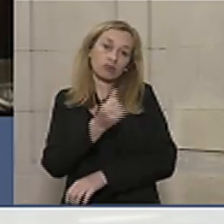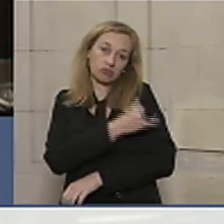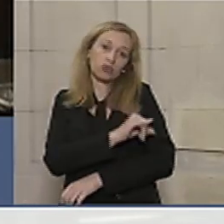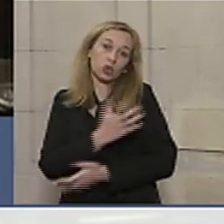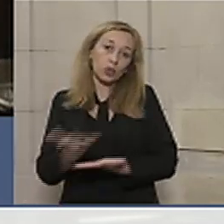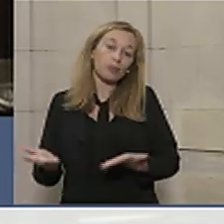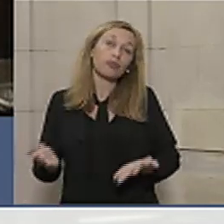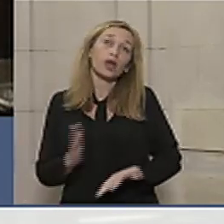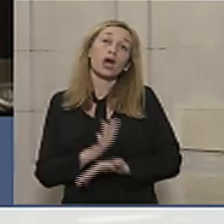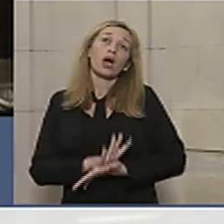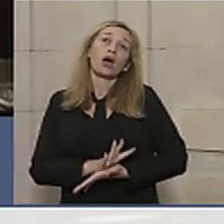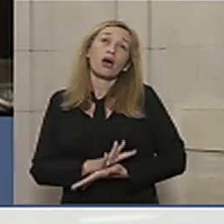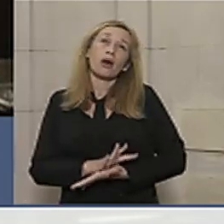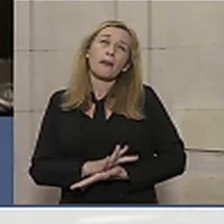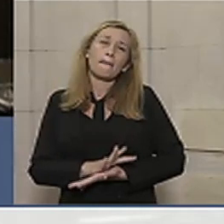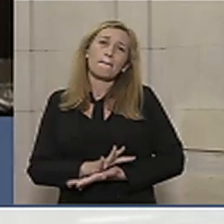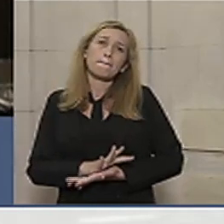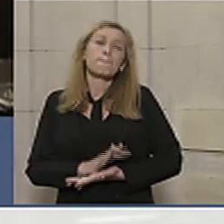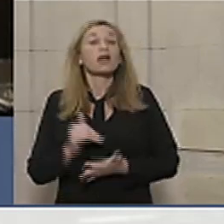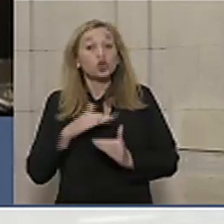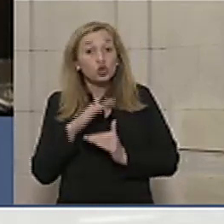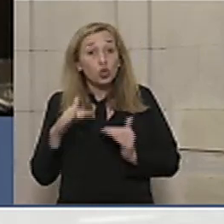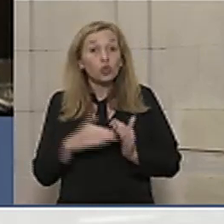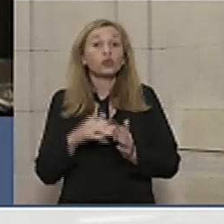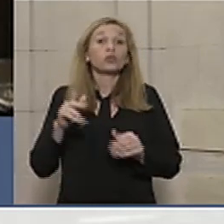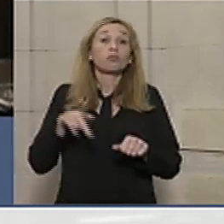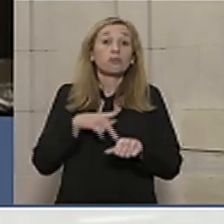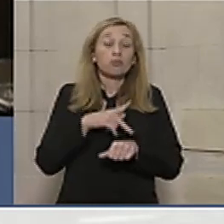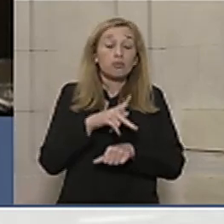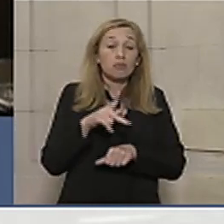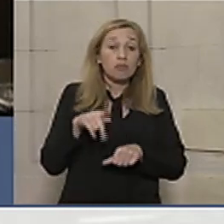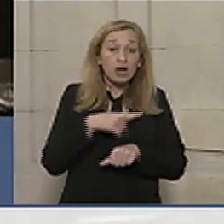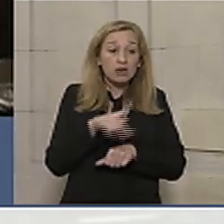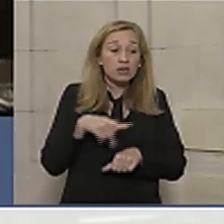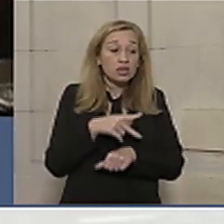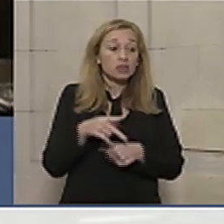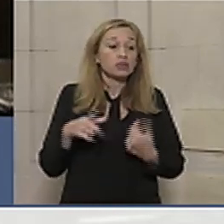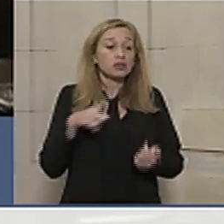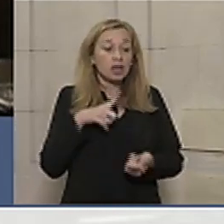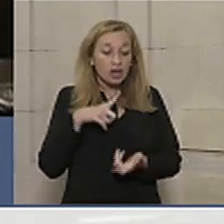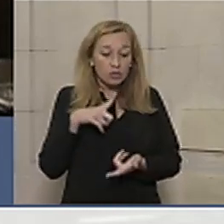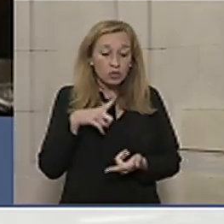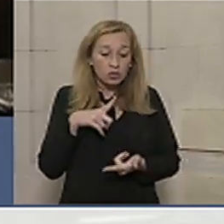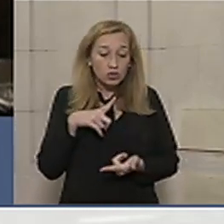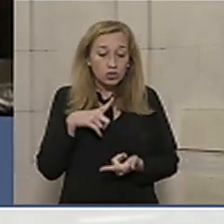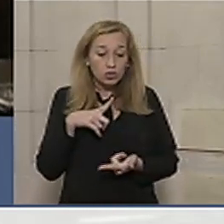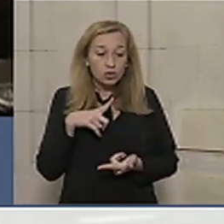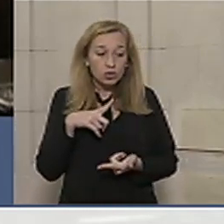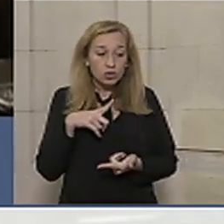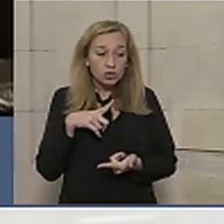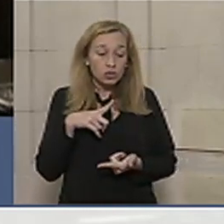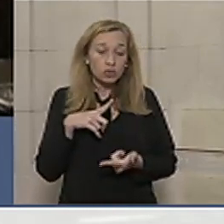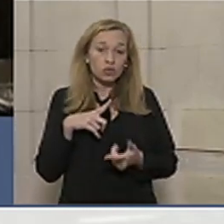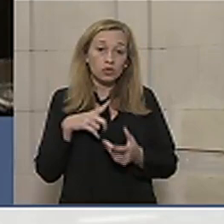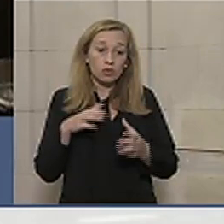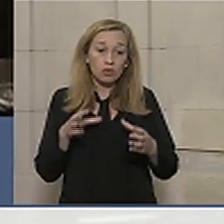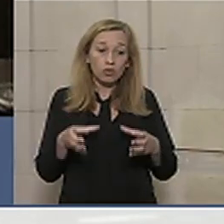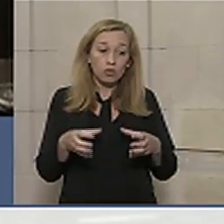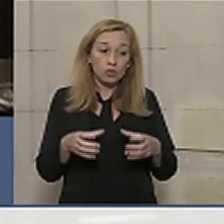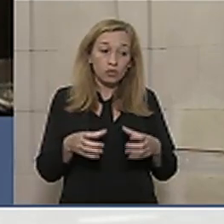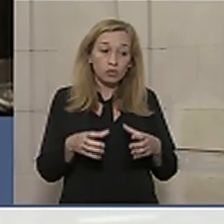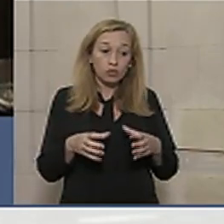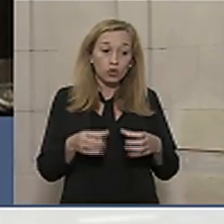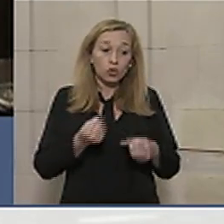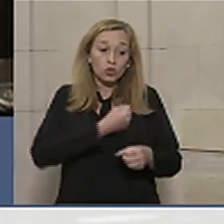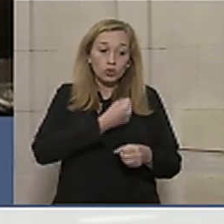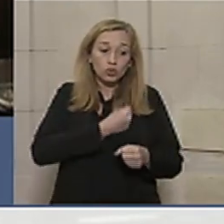importante também para todo o país, onde nós temos aí boa parte da produção de petróleo, mais de 80%